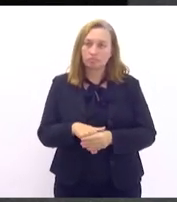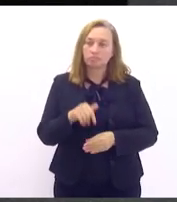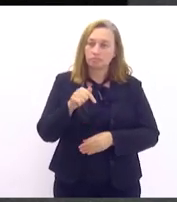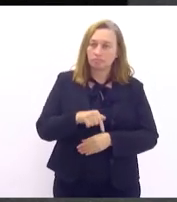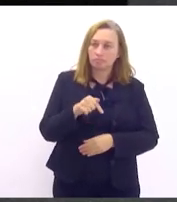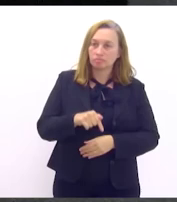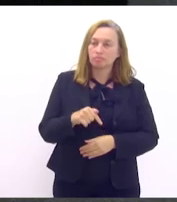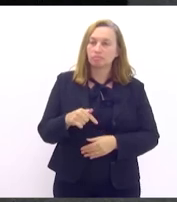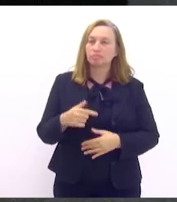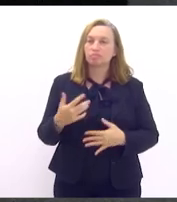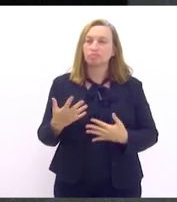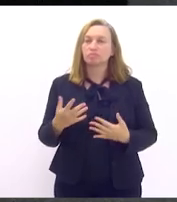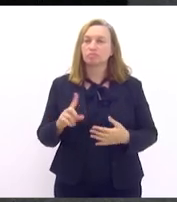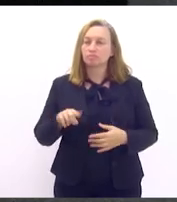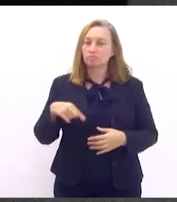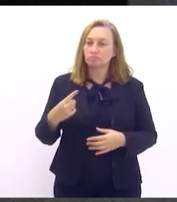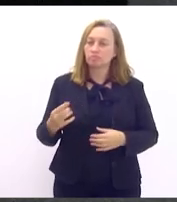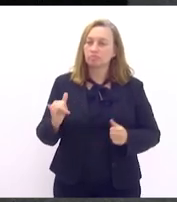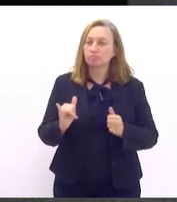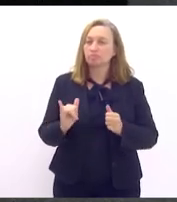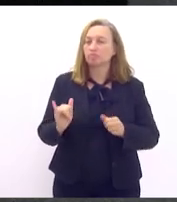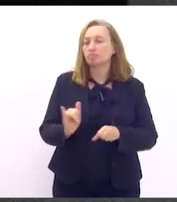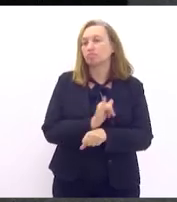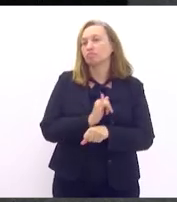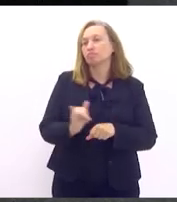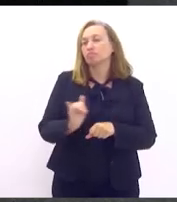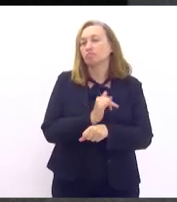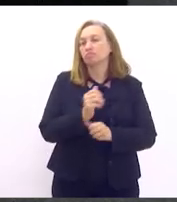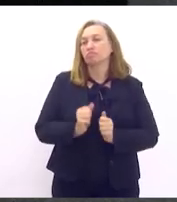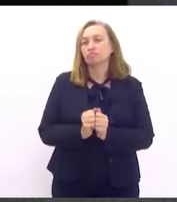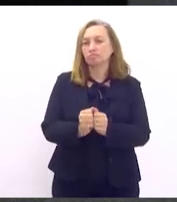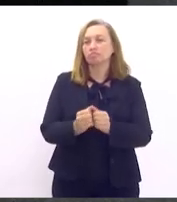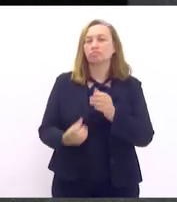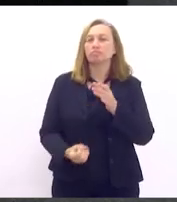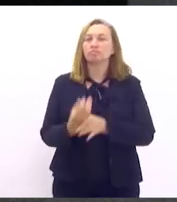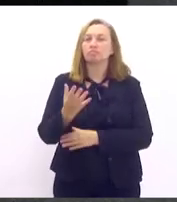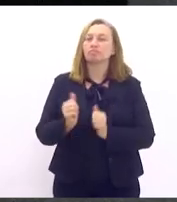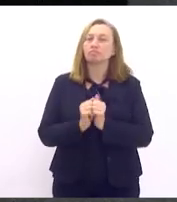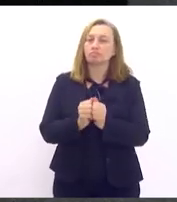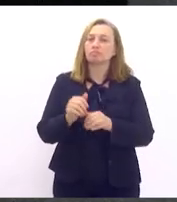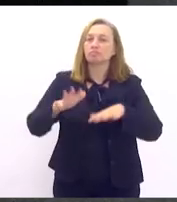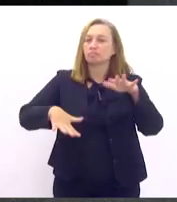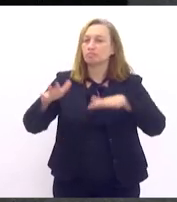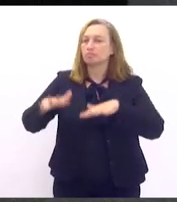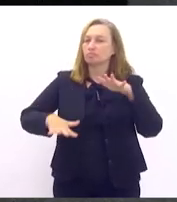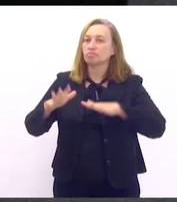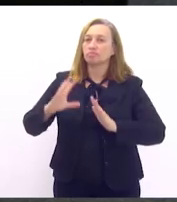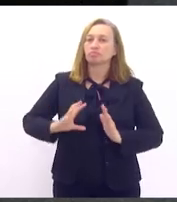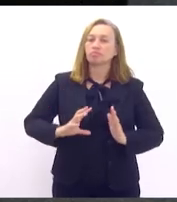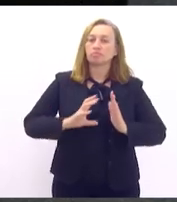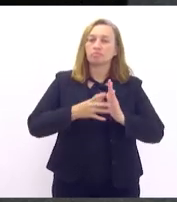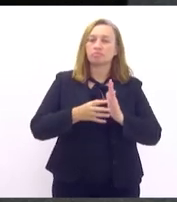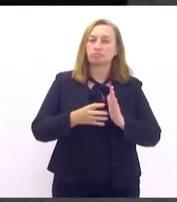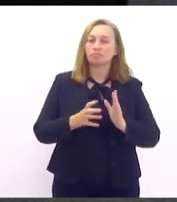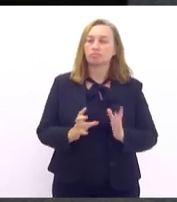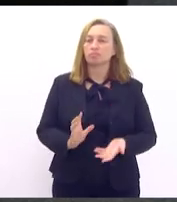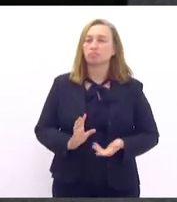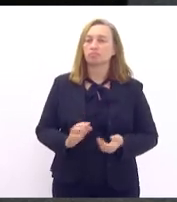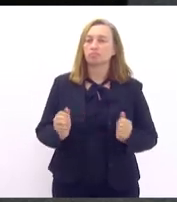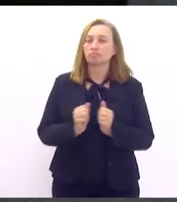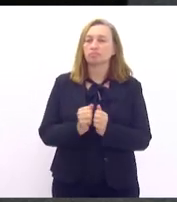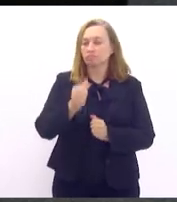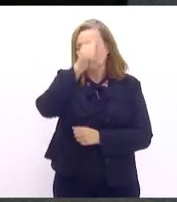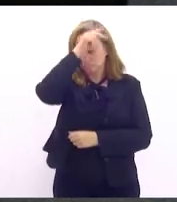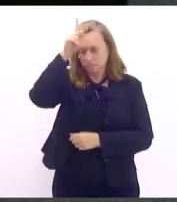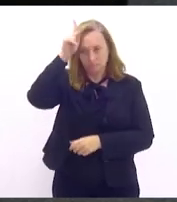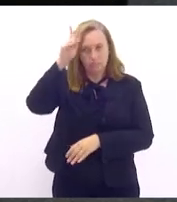muito animado de poder depois articular junto para a gente poder construir isso, independente de situação ou oposição do governo, né, junto das prefeituras, porque isso aqui é